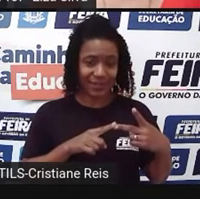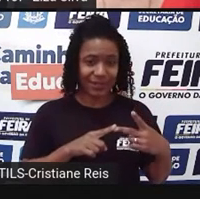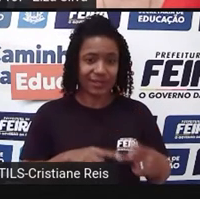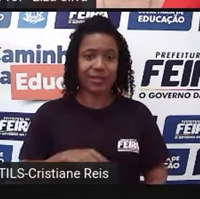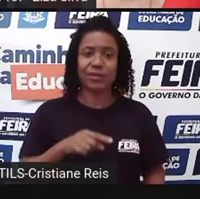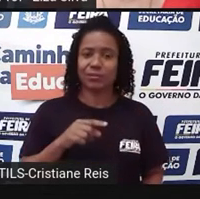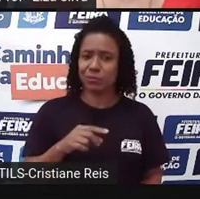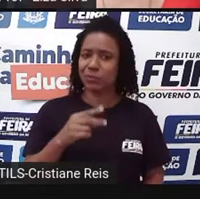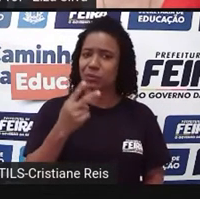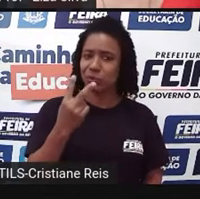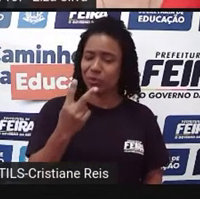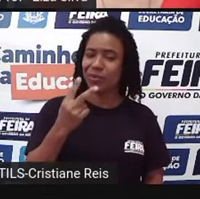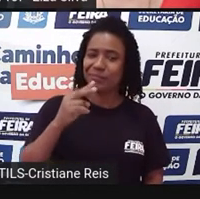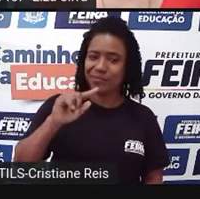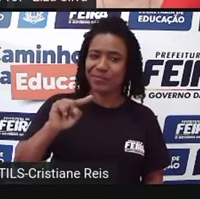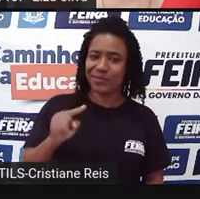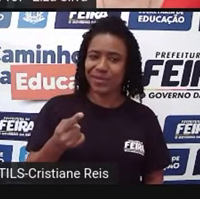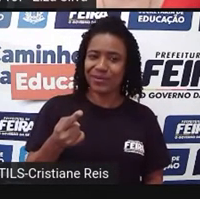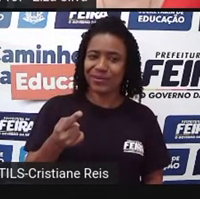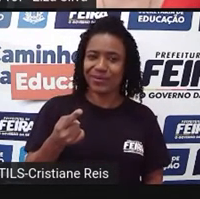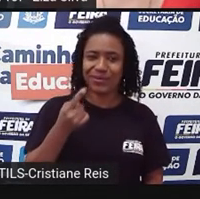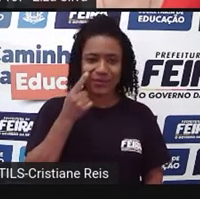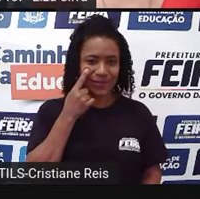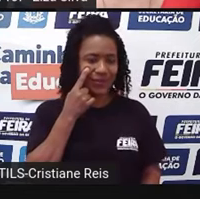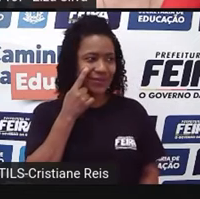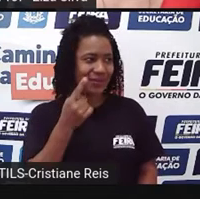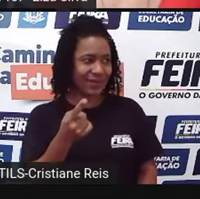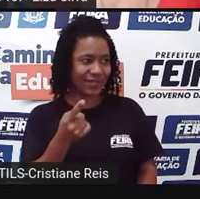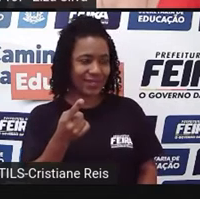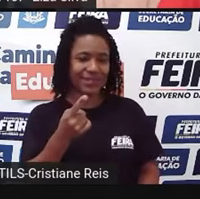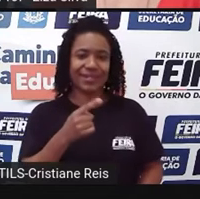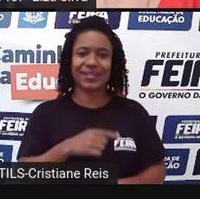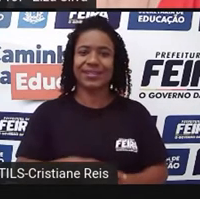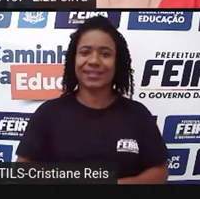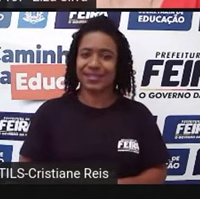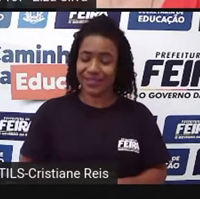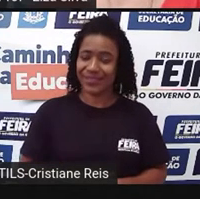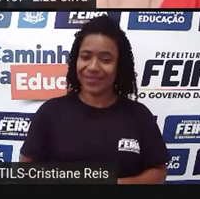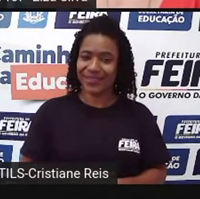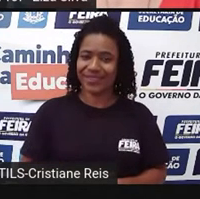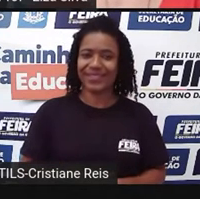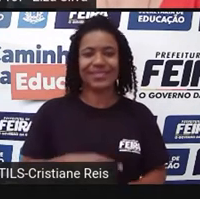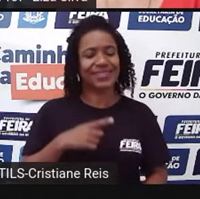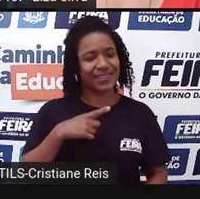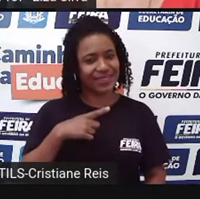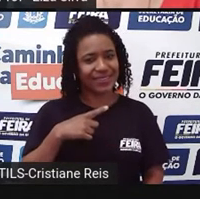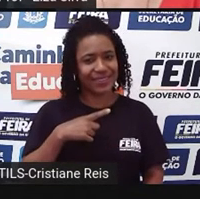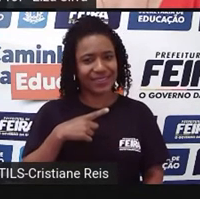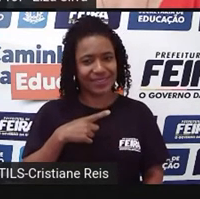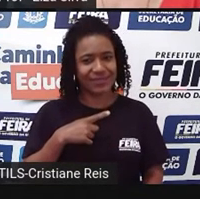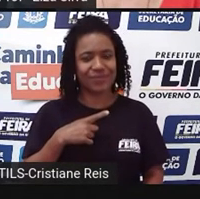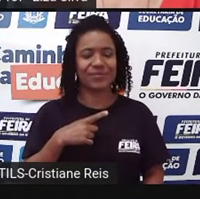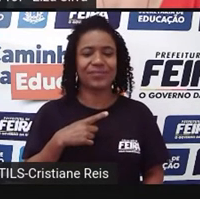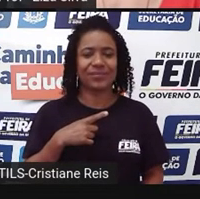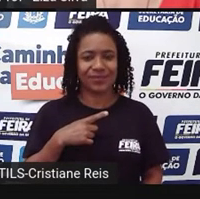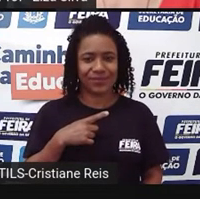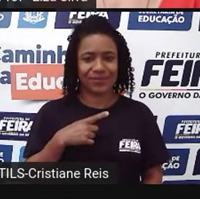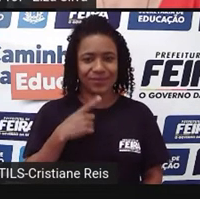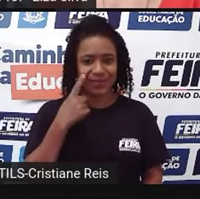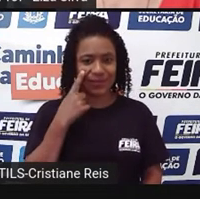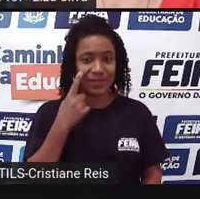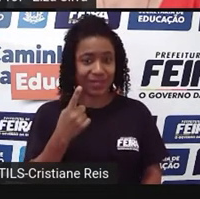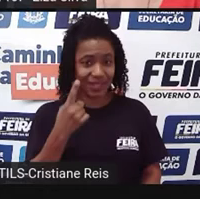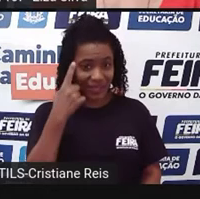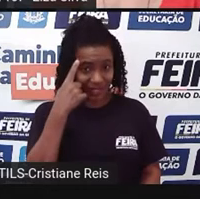então dois mil já sabemos que ela não partiu número 2 e a expressão salsa The Two